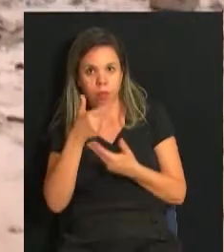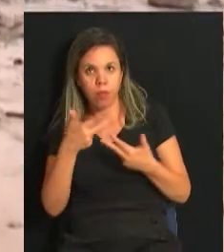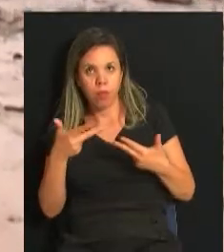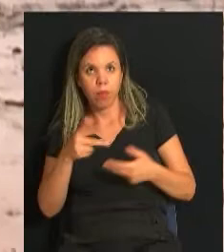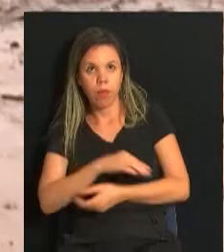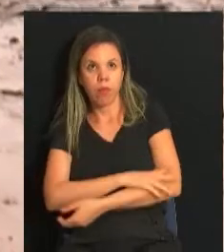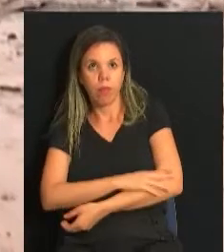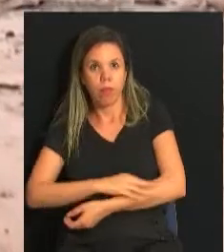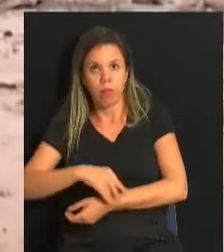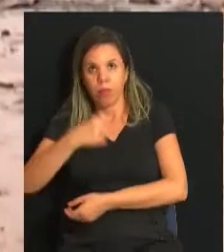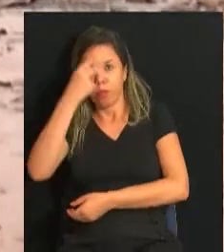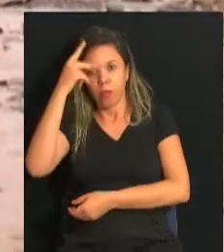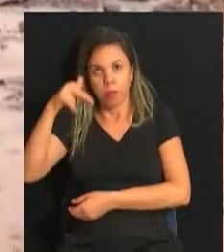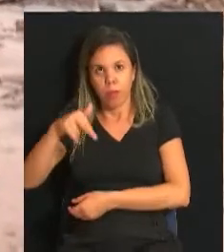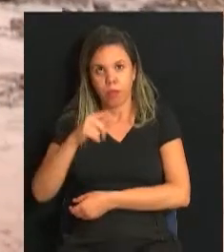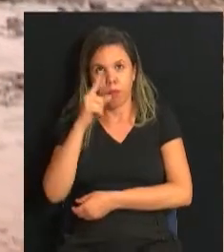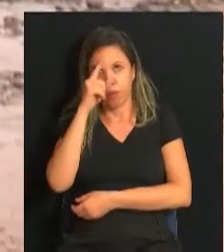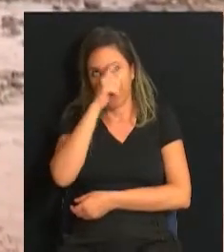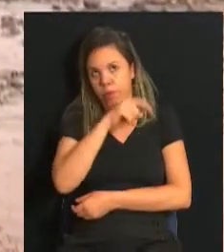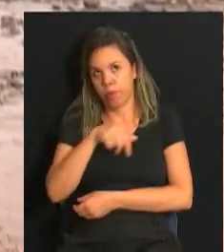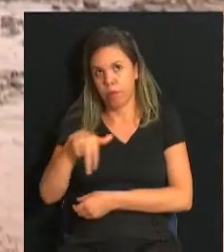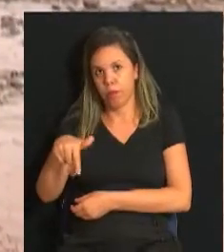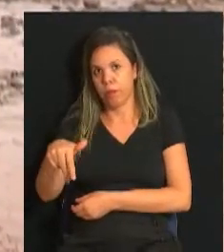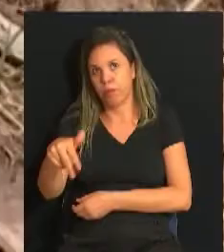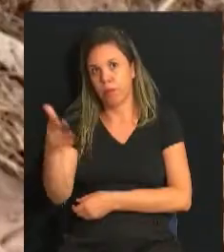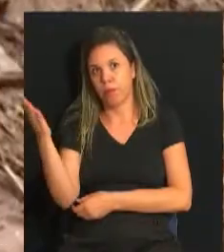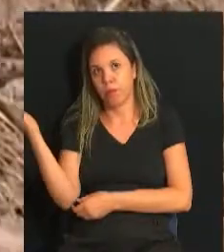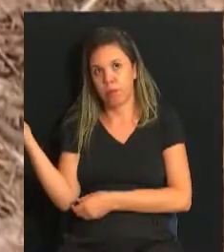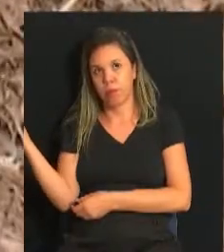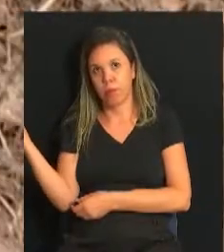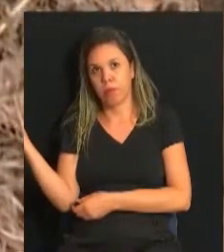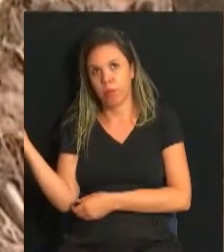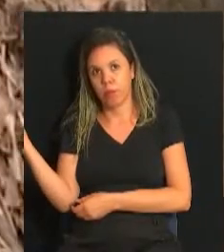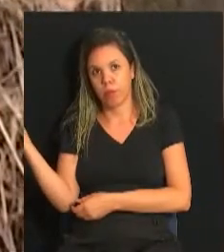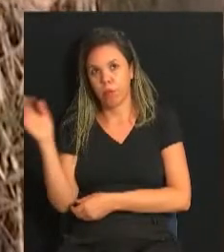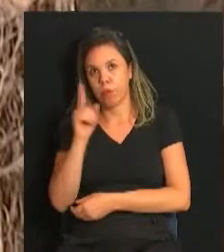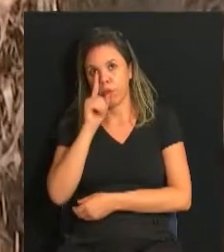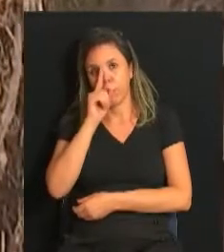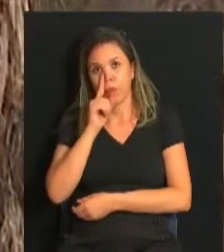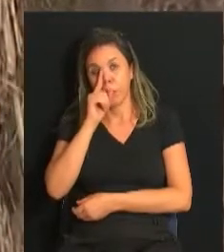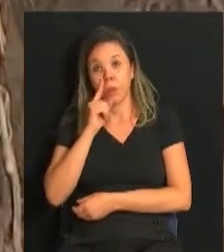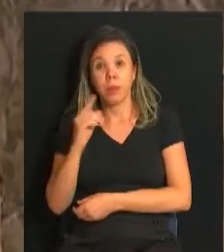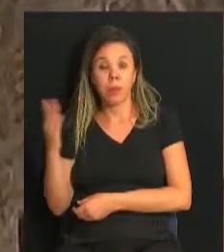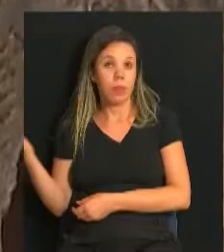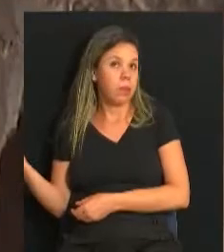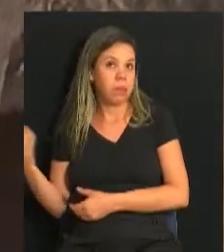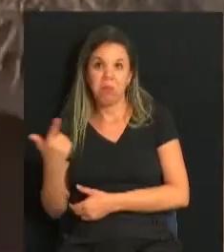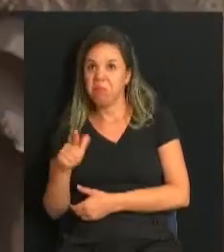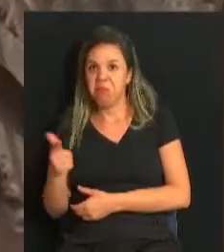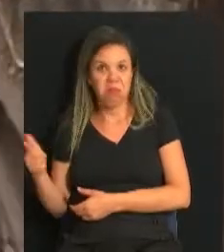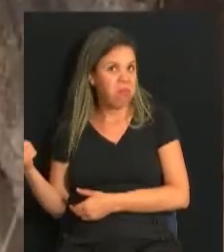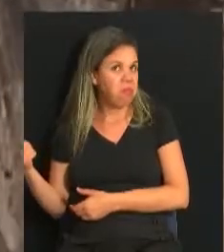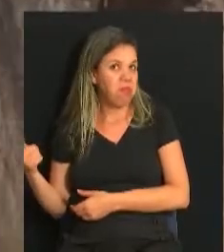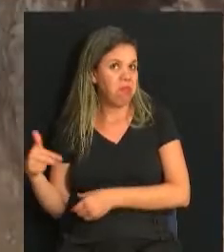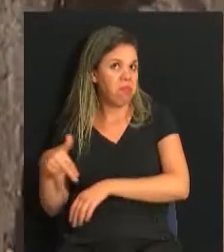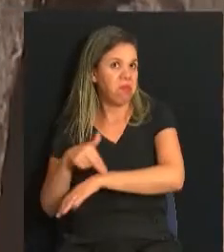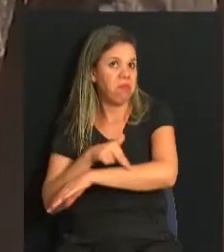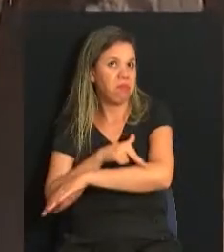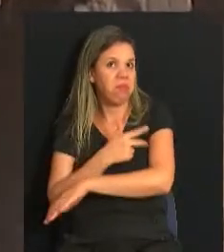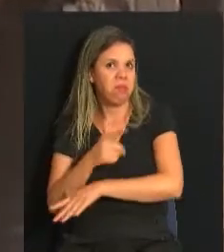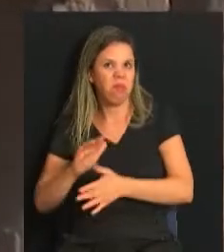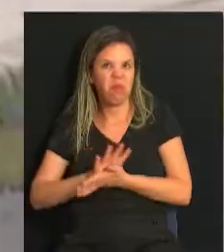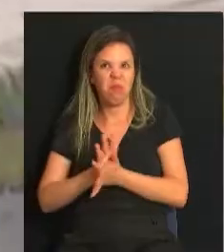pedestres em situações complicadas na hora de passar por ali neste lado da ponte nem existe mais calçada